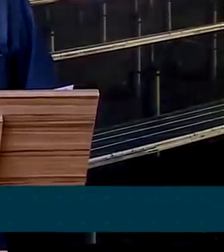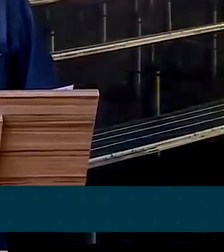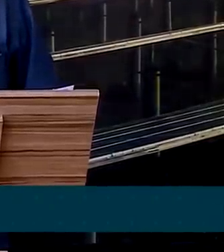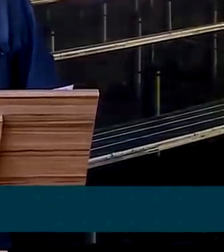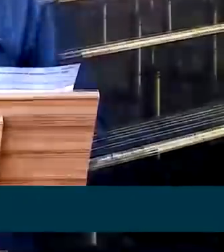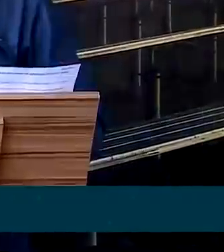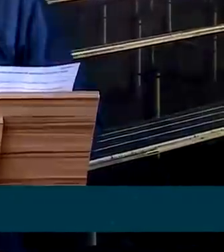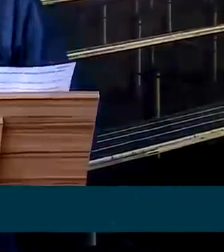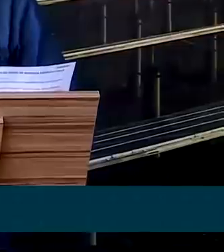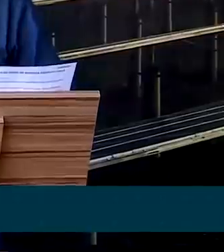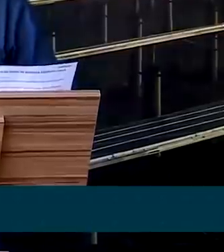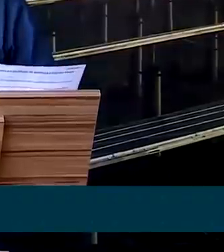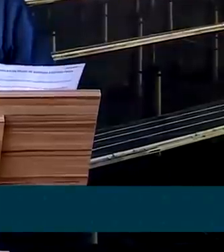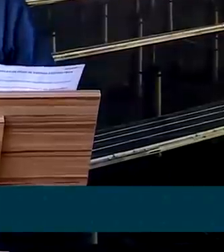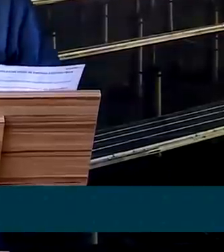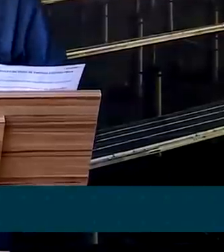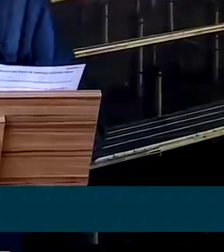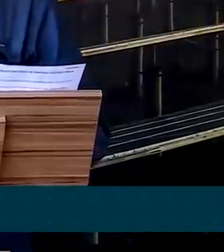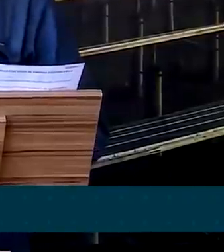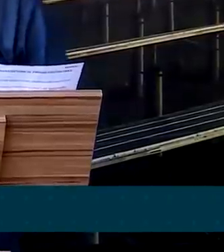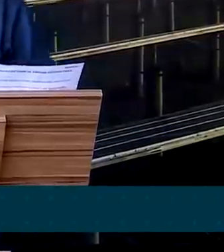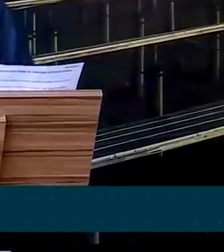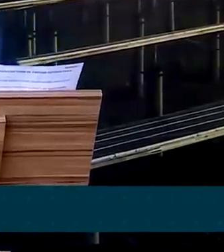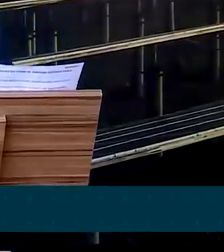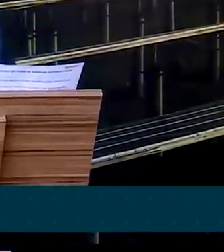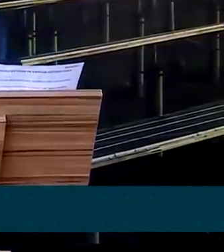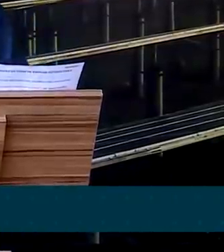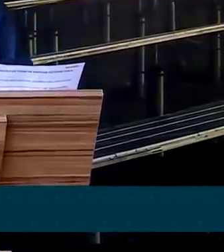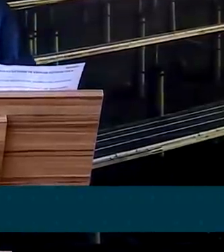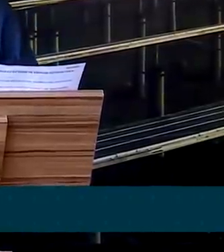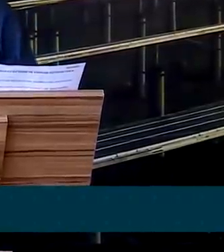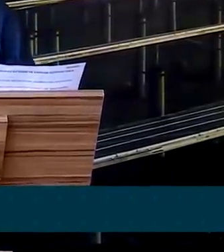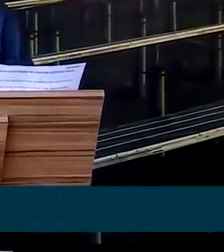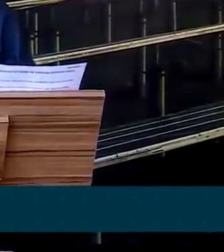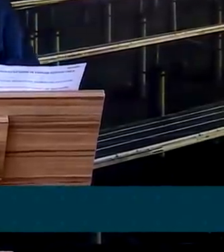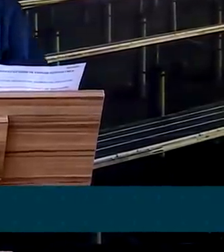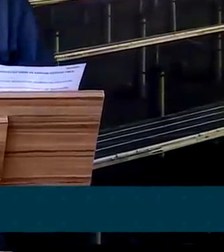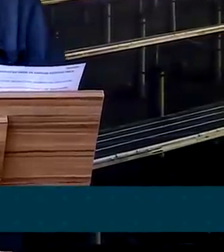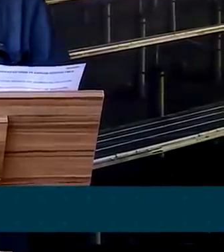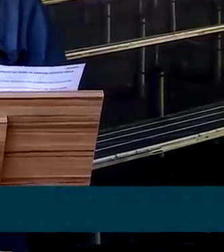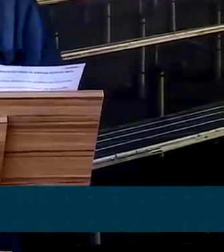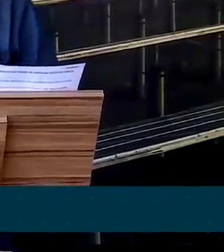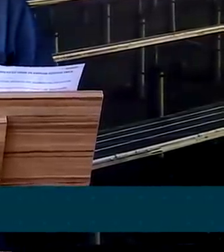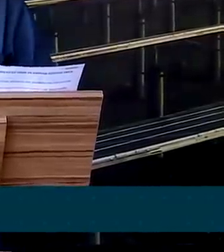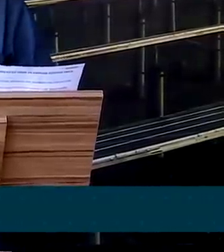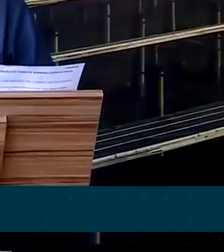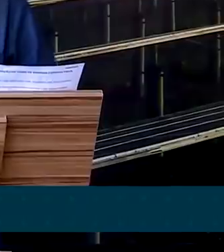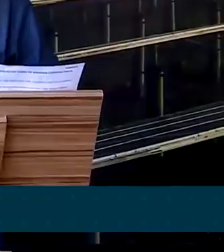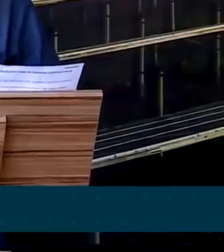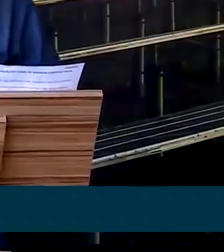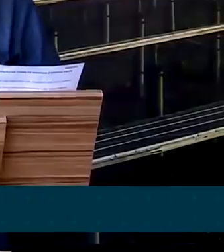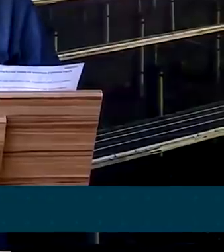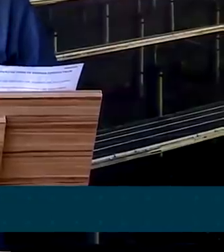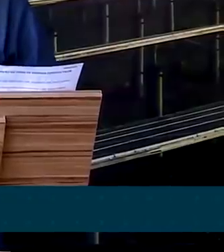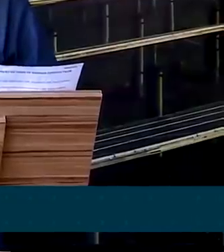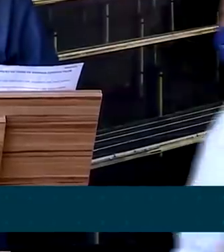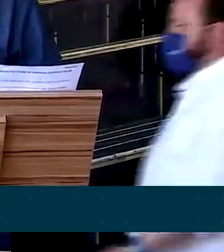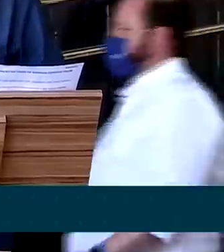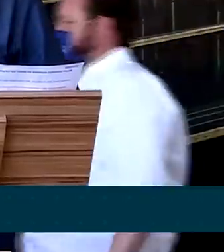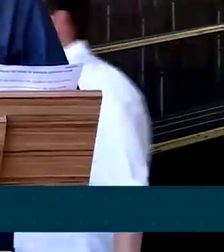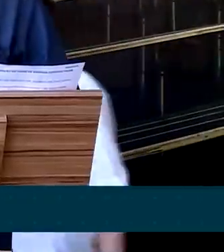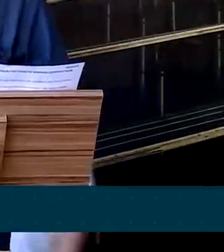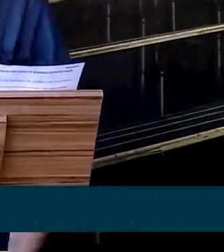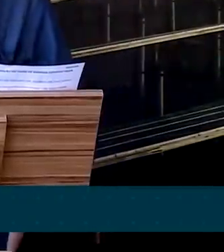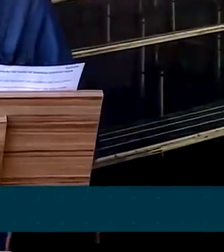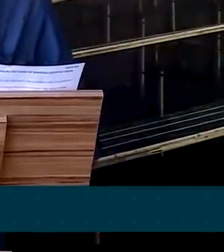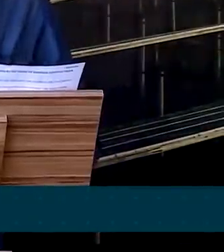será taxado. Somando-se às medidas outras, como disse aqui a magra e o caiado, de isenção de impostos,